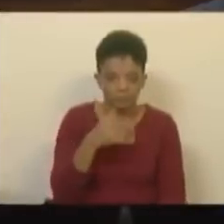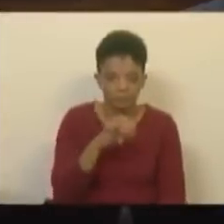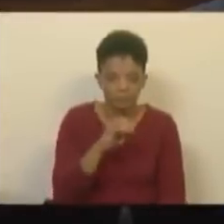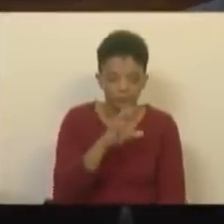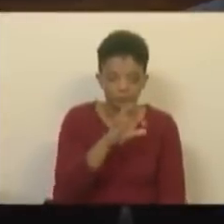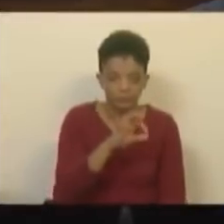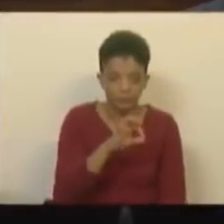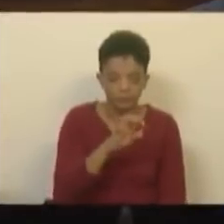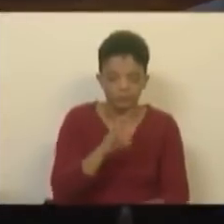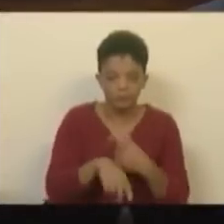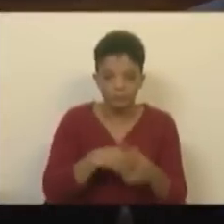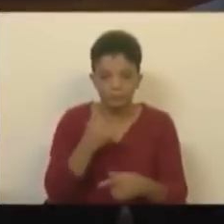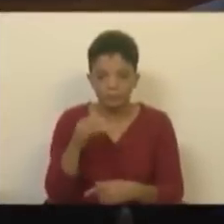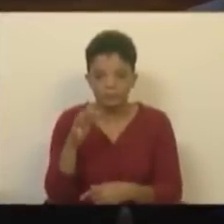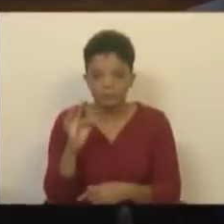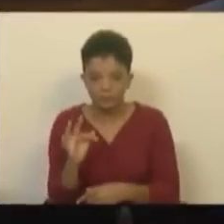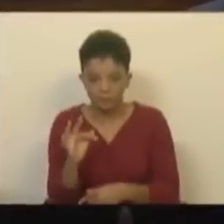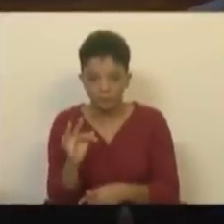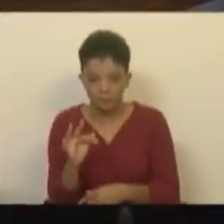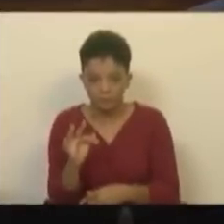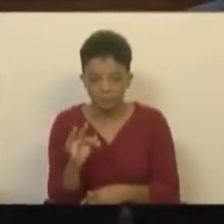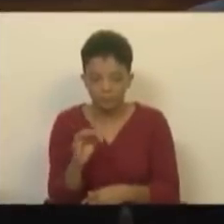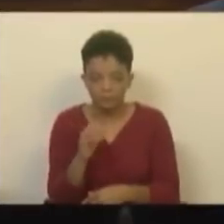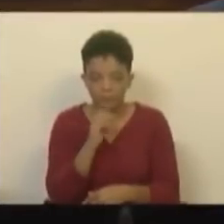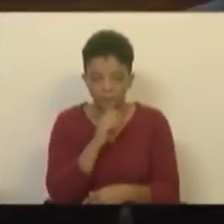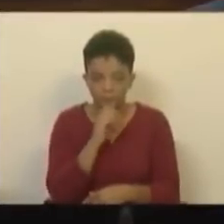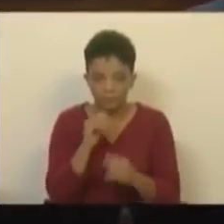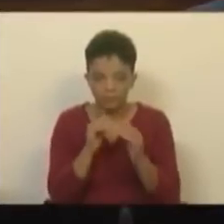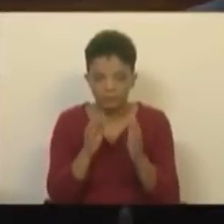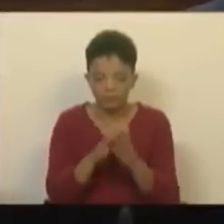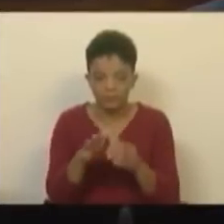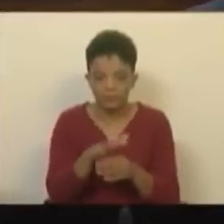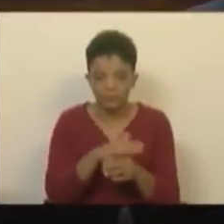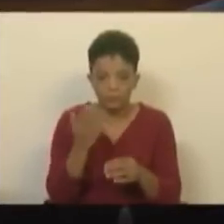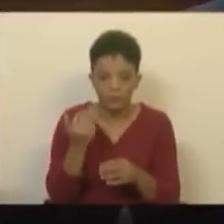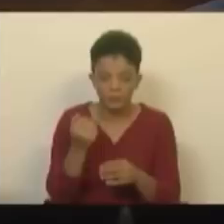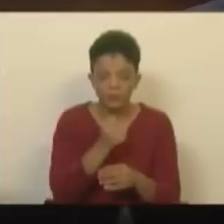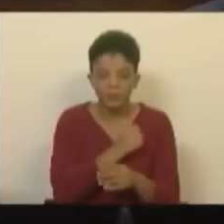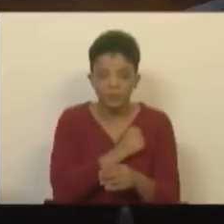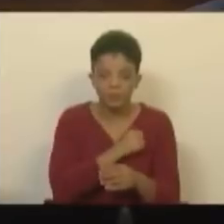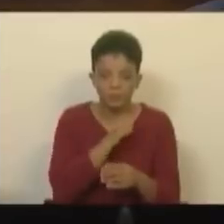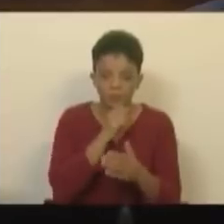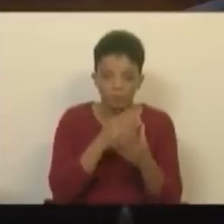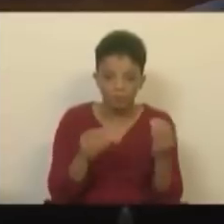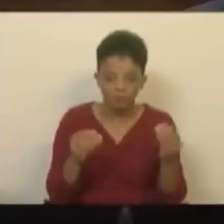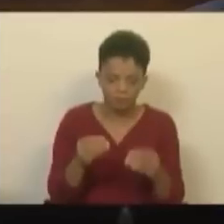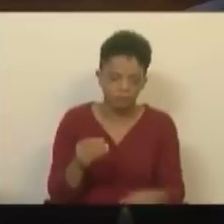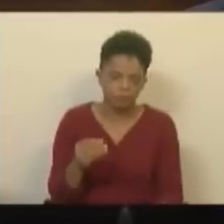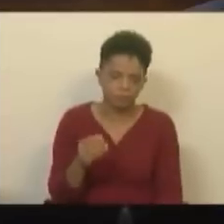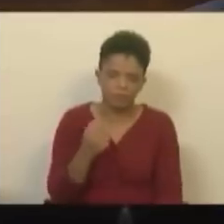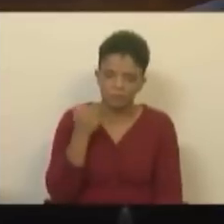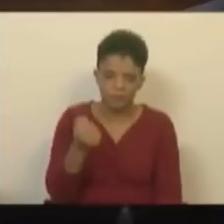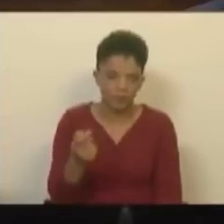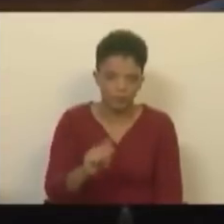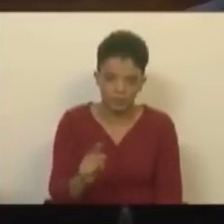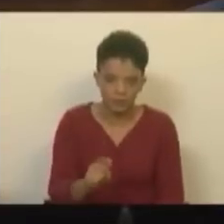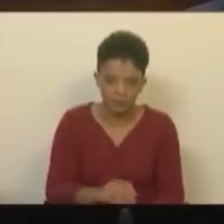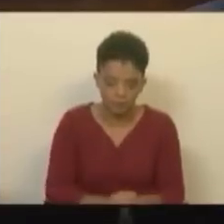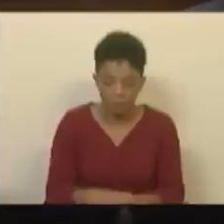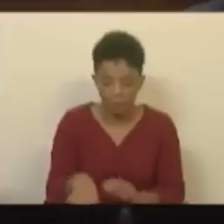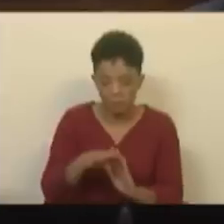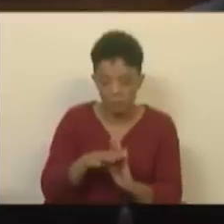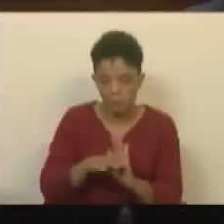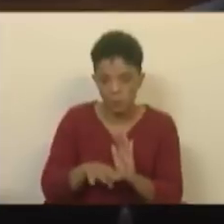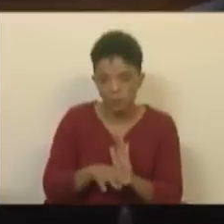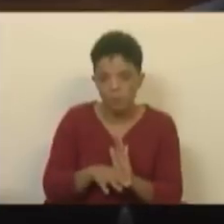que em 2024 iria eliminar todas as situações de carência internacional está muito longe disso o